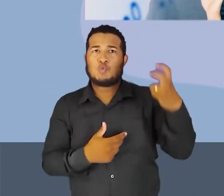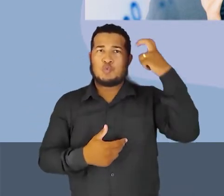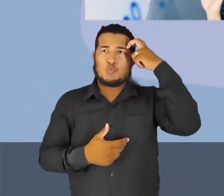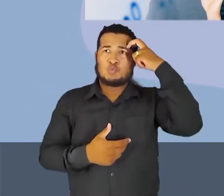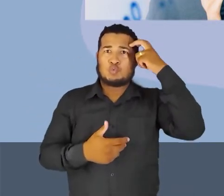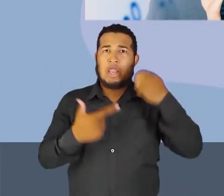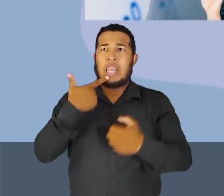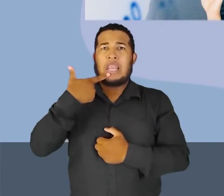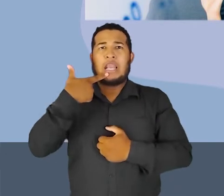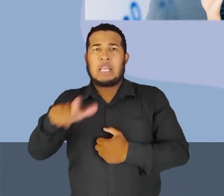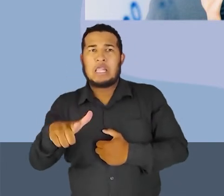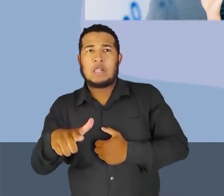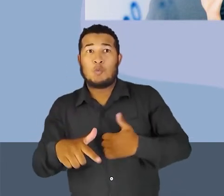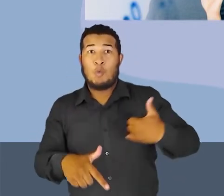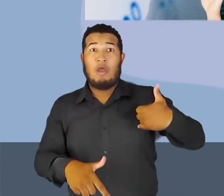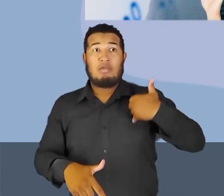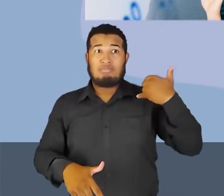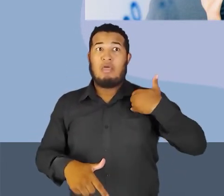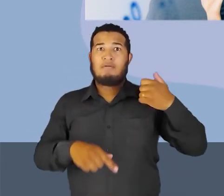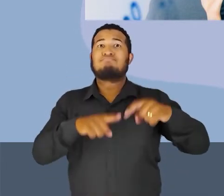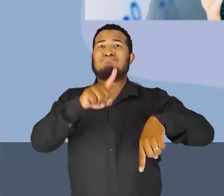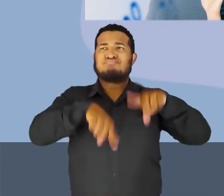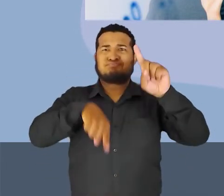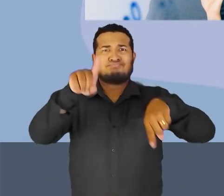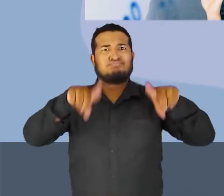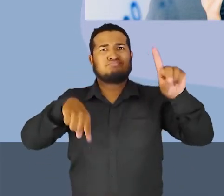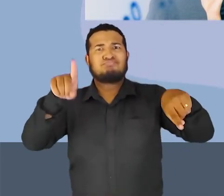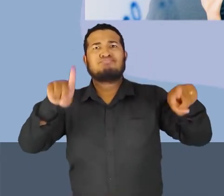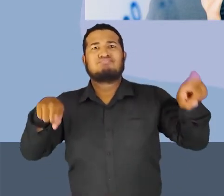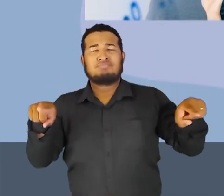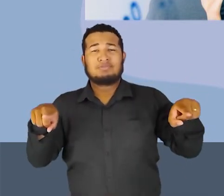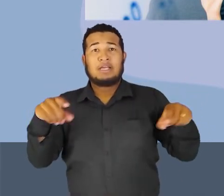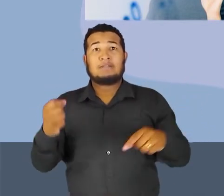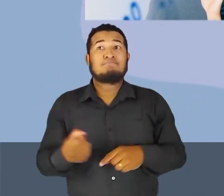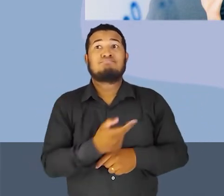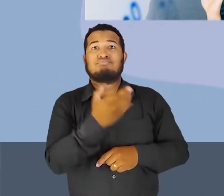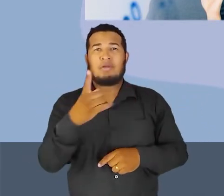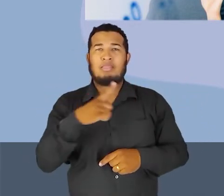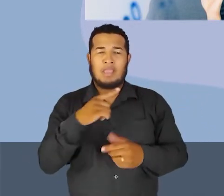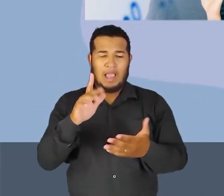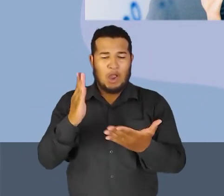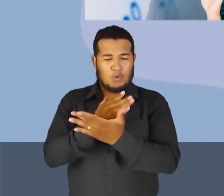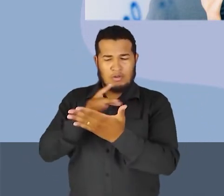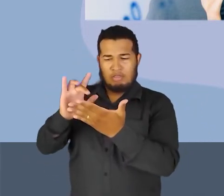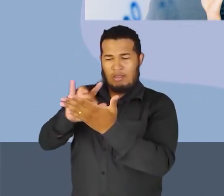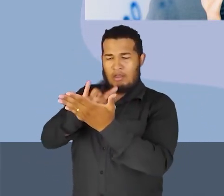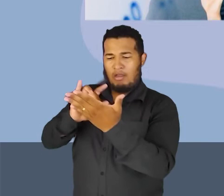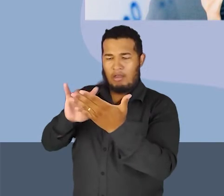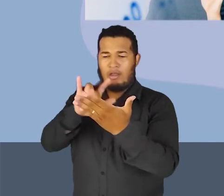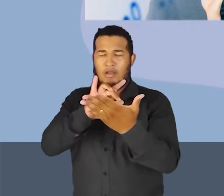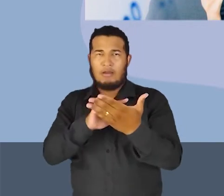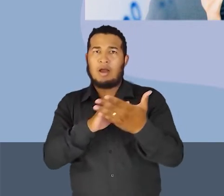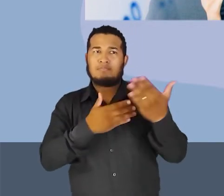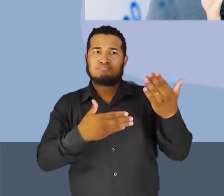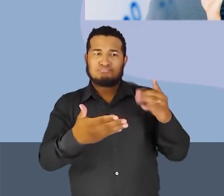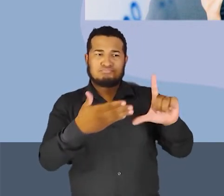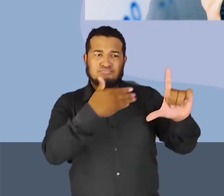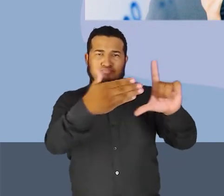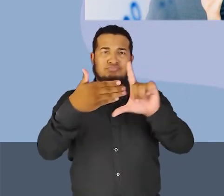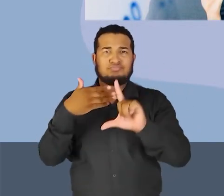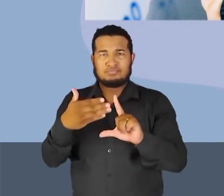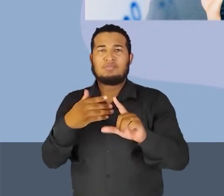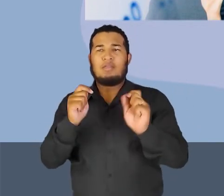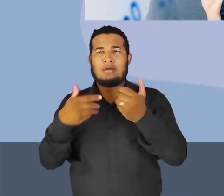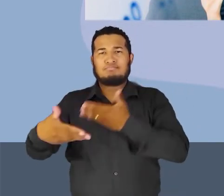culturas, línguas e idades principalmente diferentes, muitas delas ali com os tablets na mão, né, se relacionando então